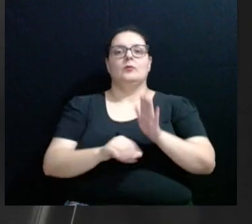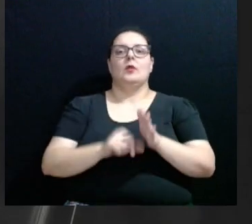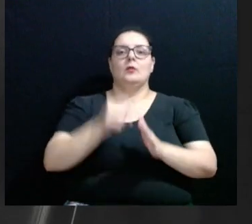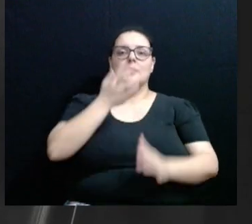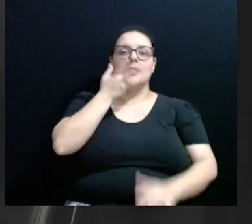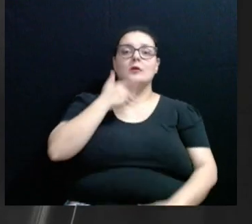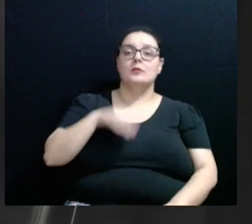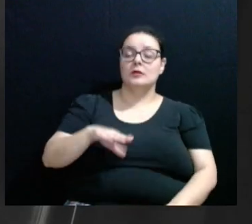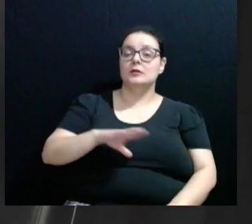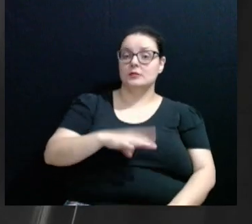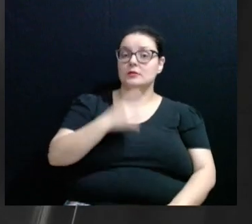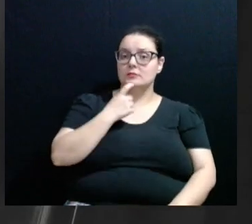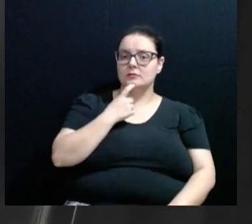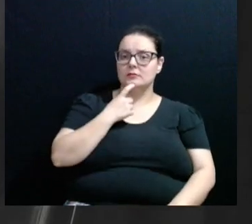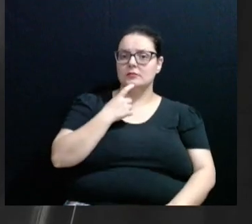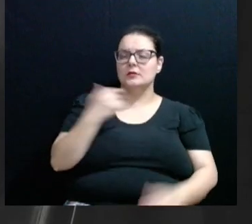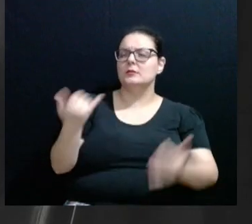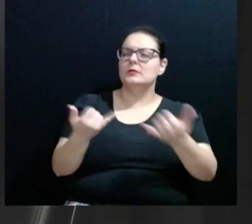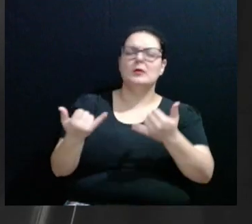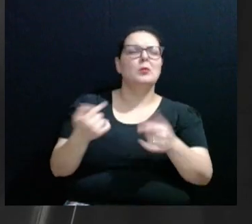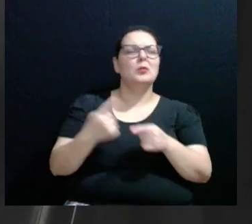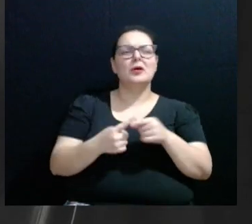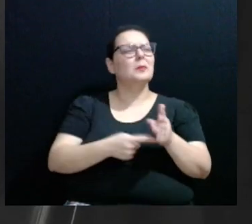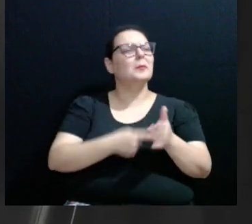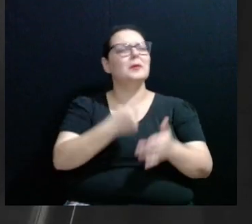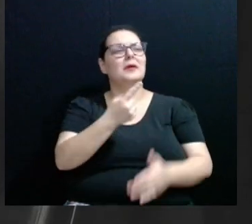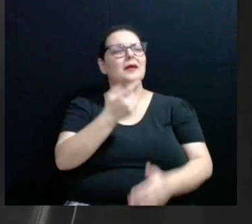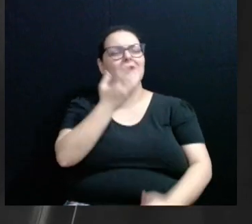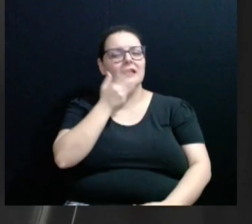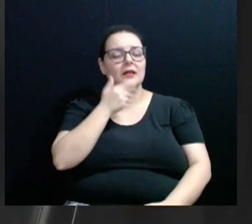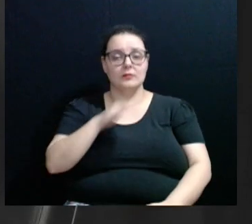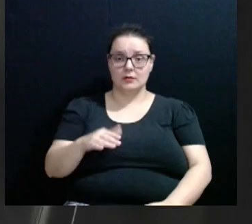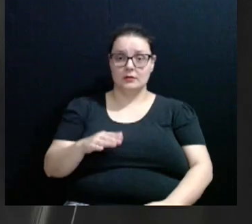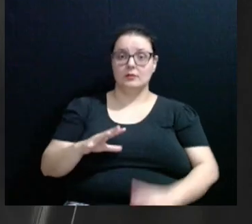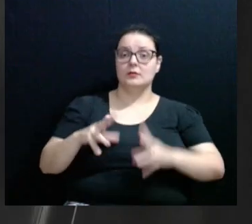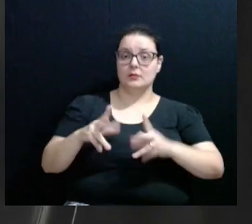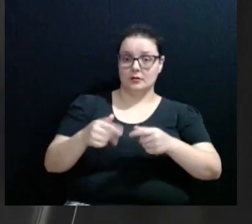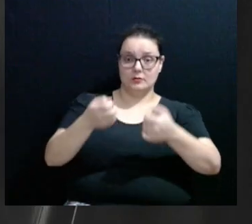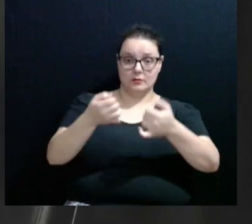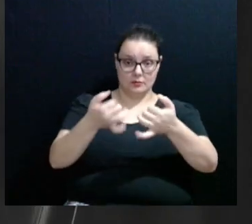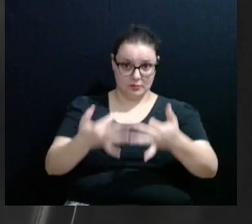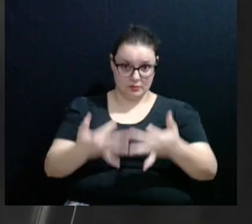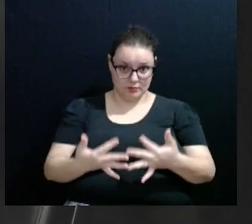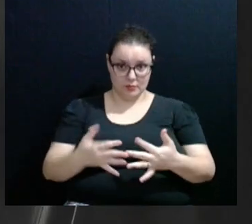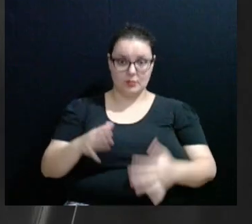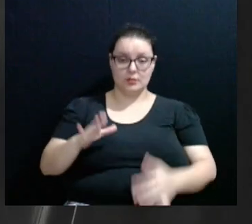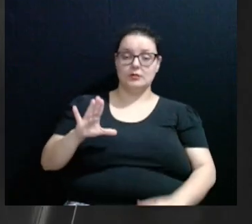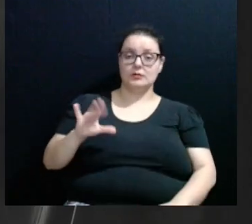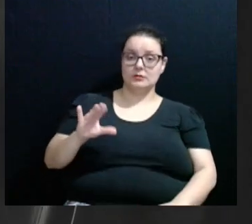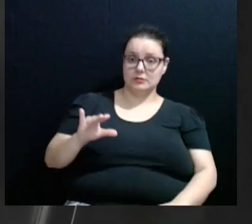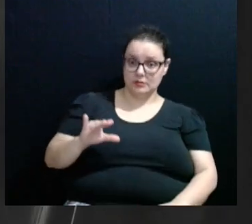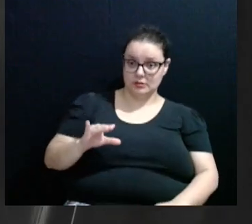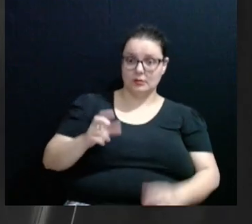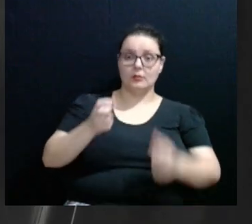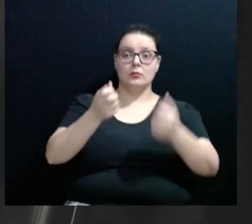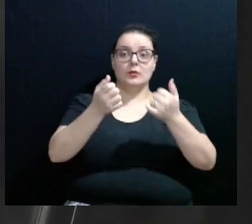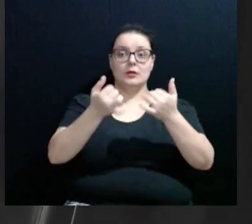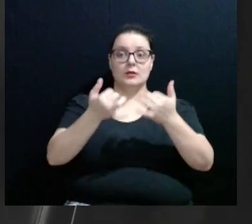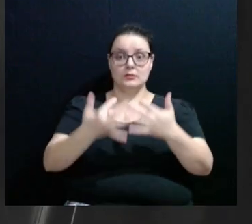Muitas vezes as pessoas falam, mas por que Primeira Infância, né? Então tem toda uma explicação científica, uma